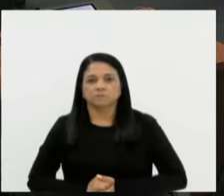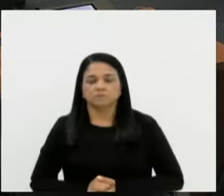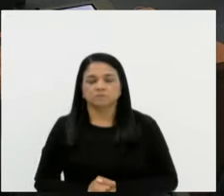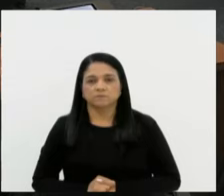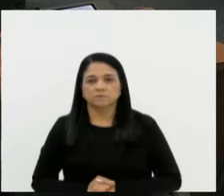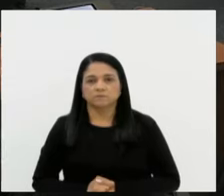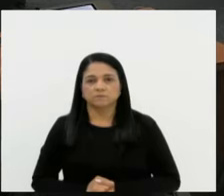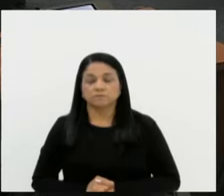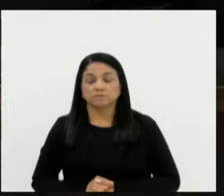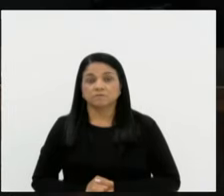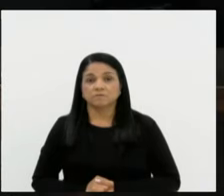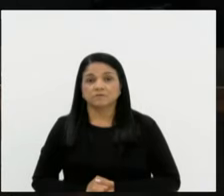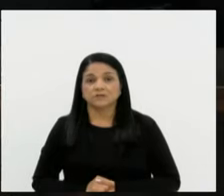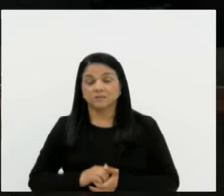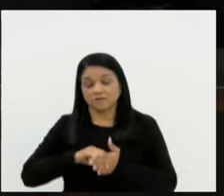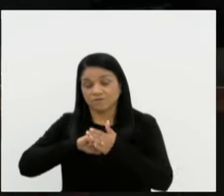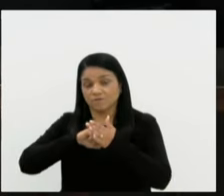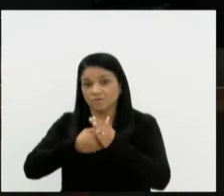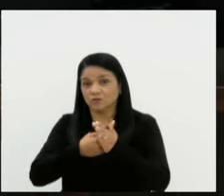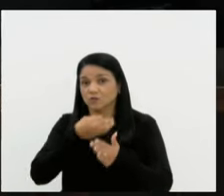Fran, está com o microfone fechado.